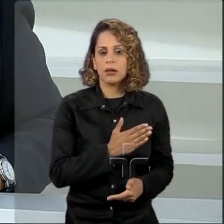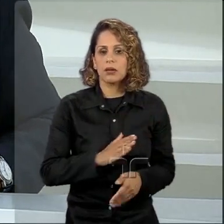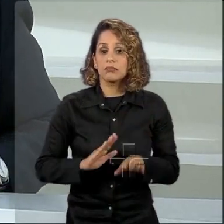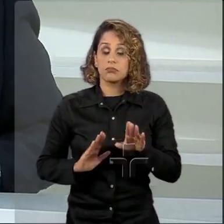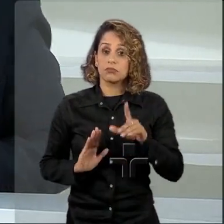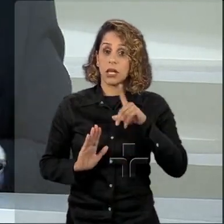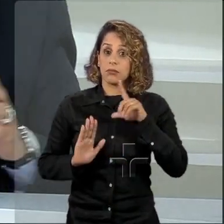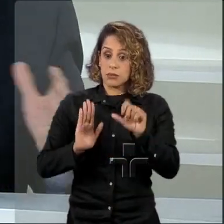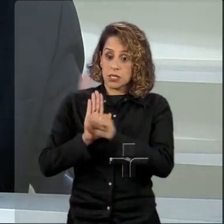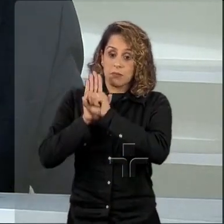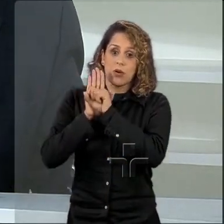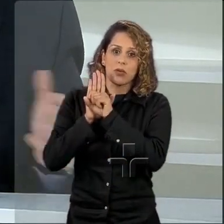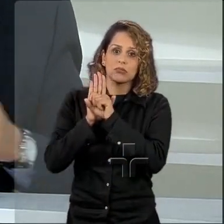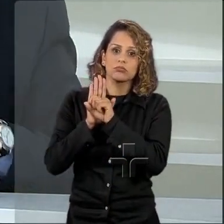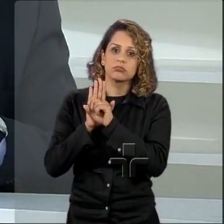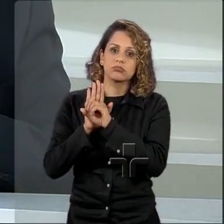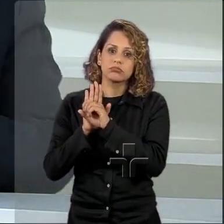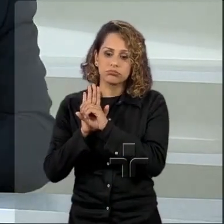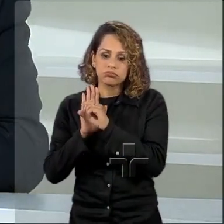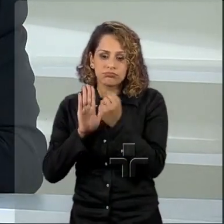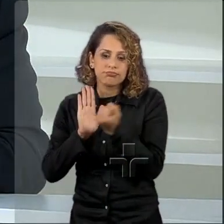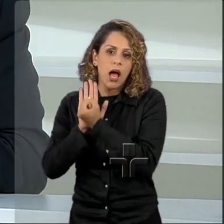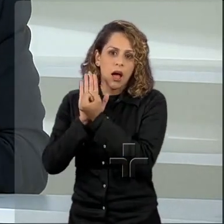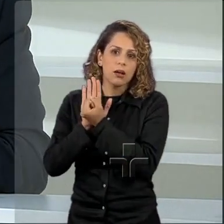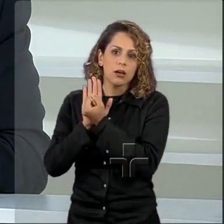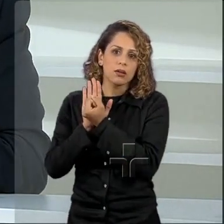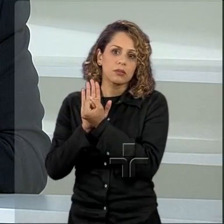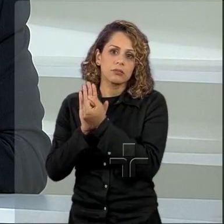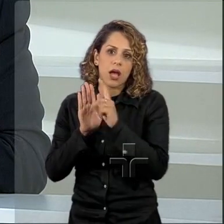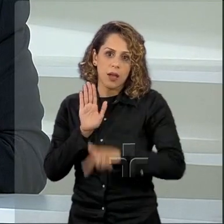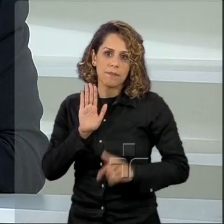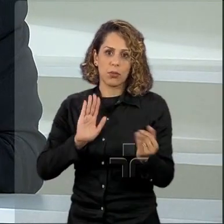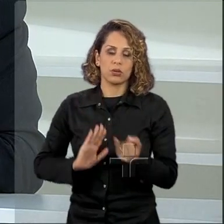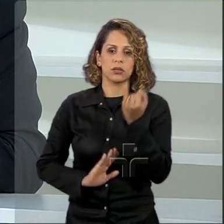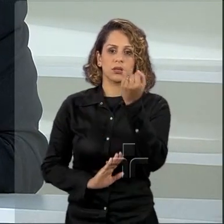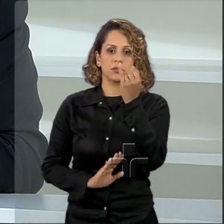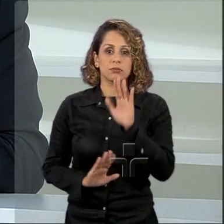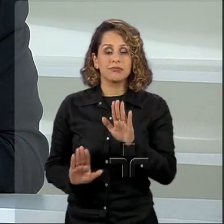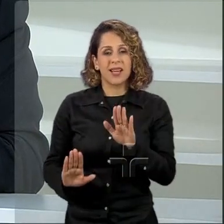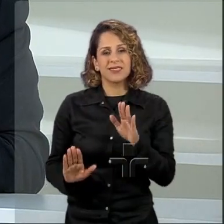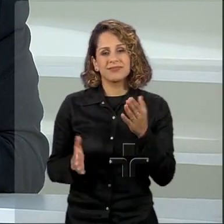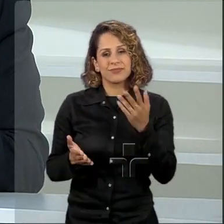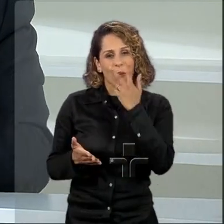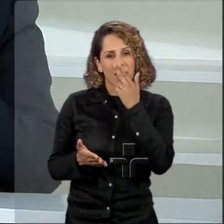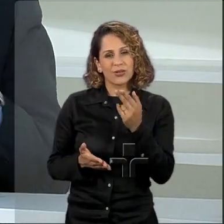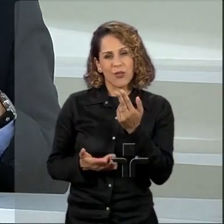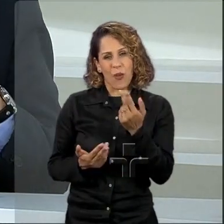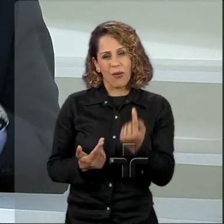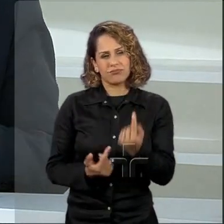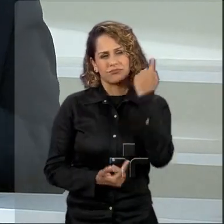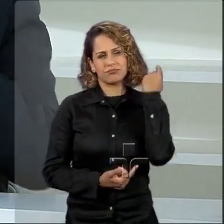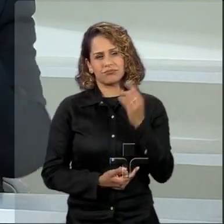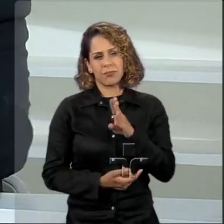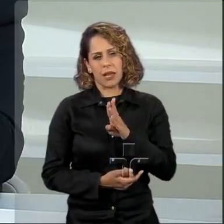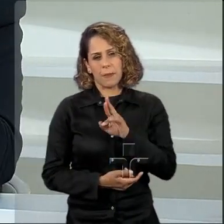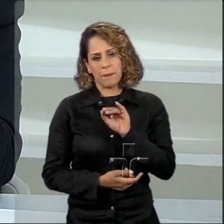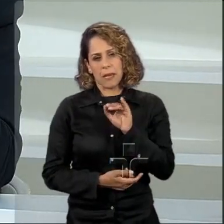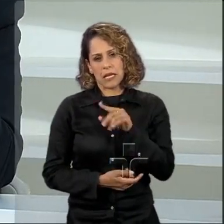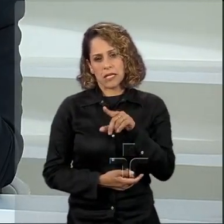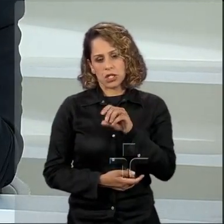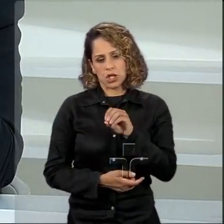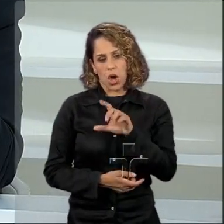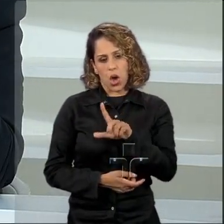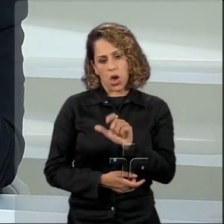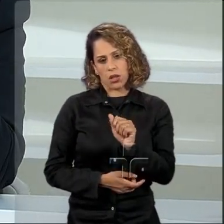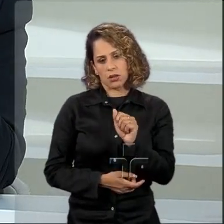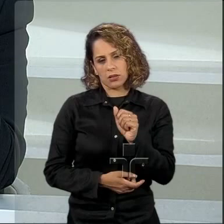vão transferir todos os dados, como fez o Leonel Brizola lá em 89, isso é pouco provável. Agora, você vai ter que trabalhar com outros símbolos